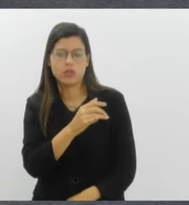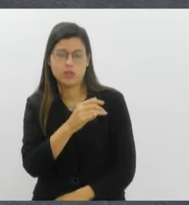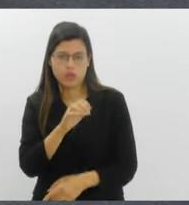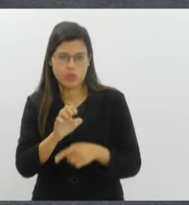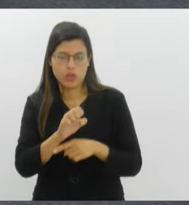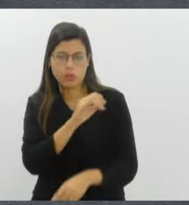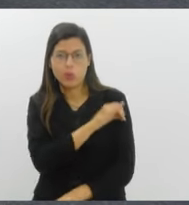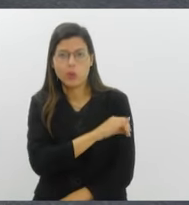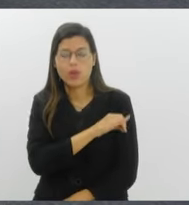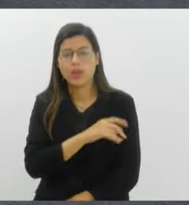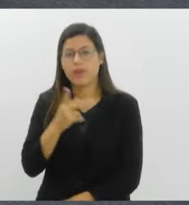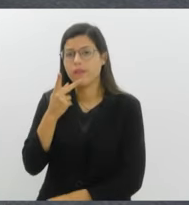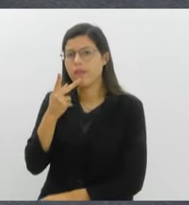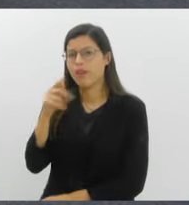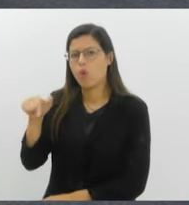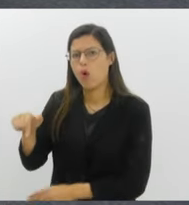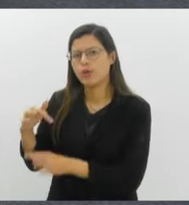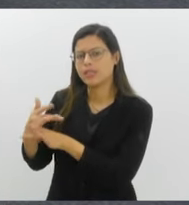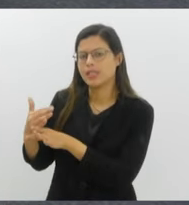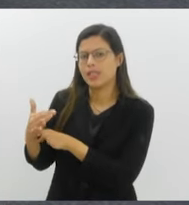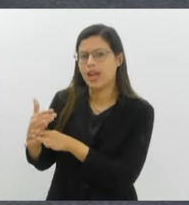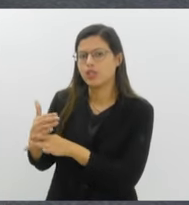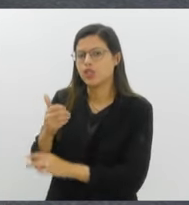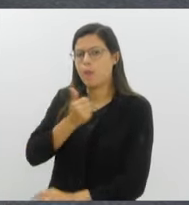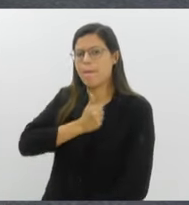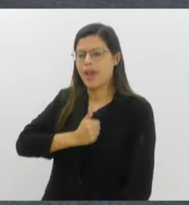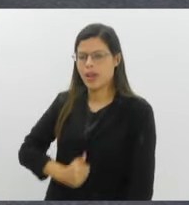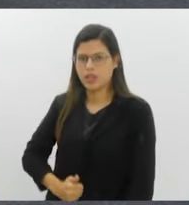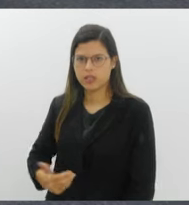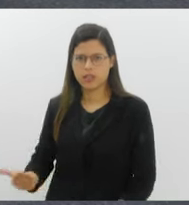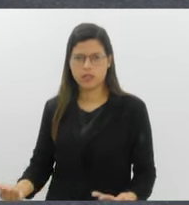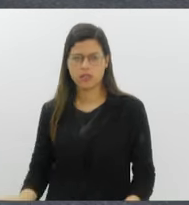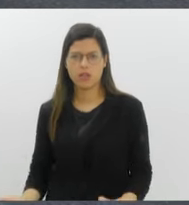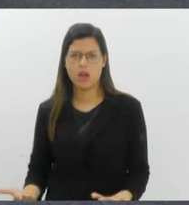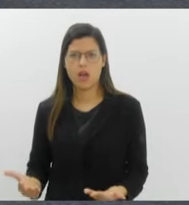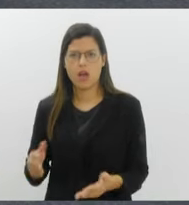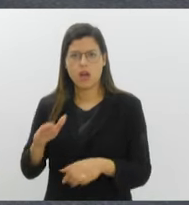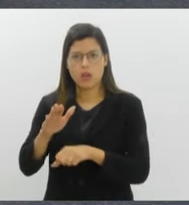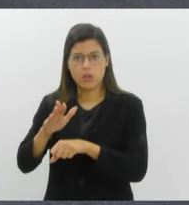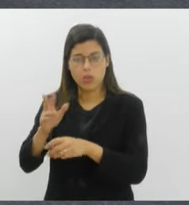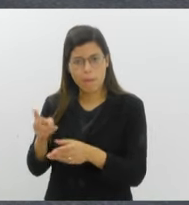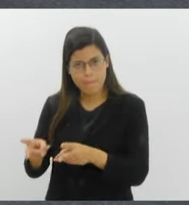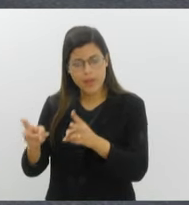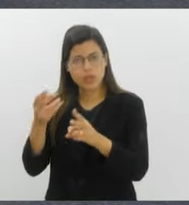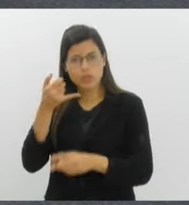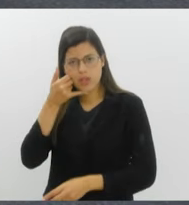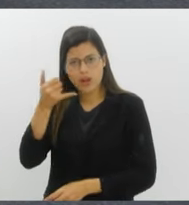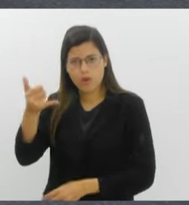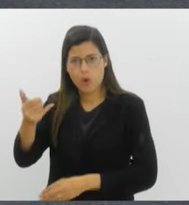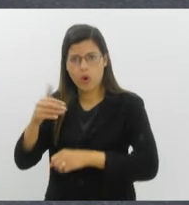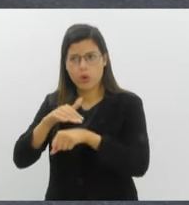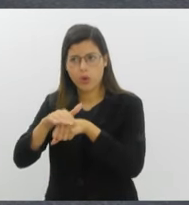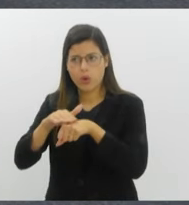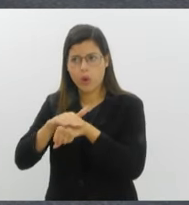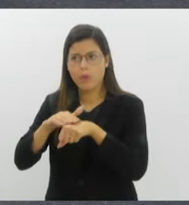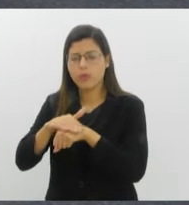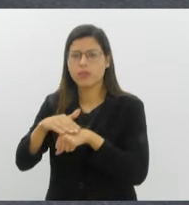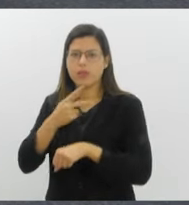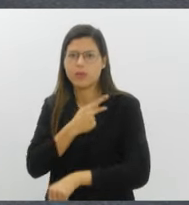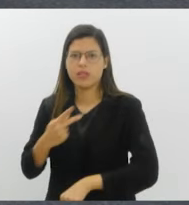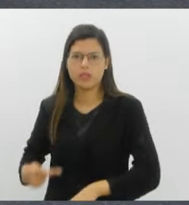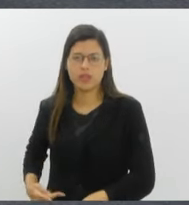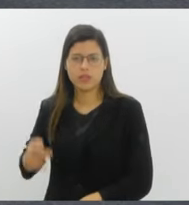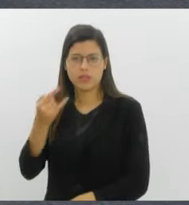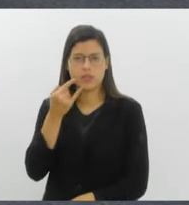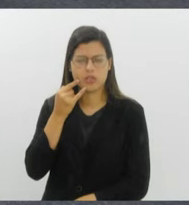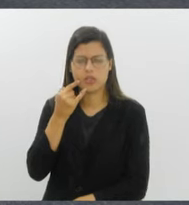cidade de Maricá de cidade de merda, no mesmo telefonema que conversava com o presidente cachaceiro, que hoje comanda também